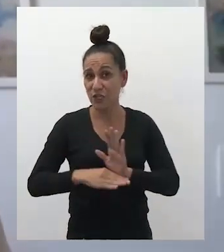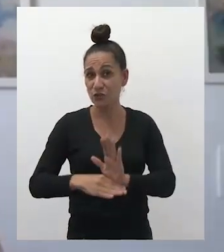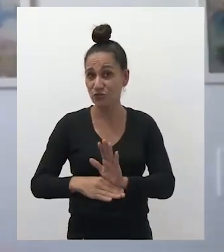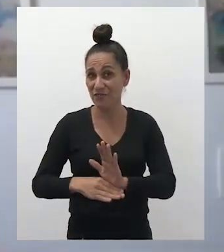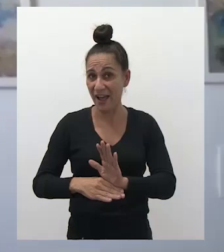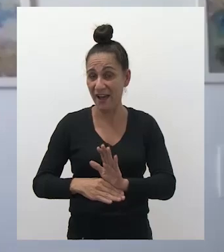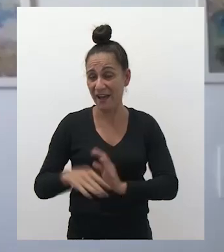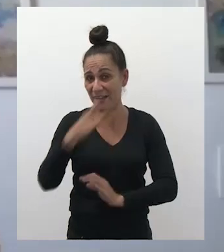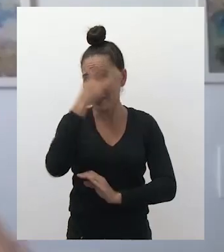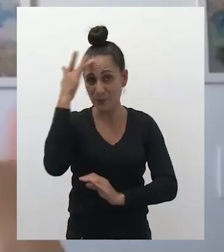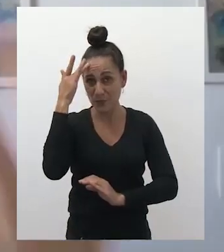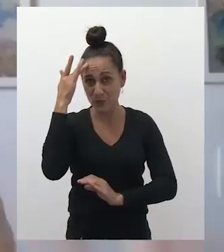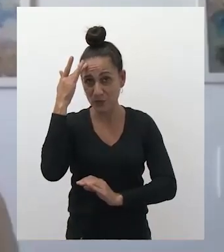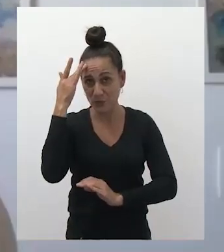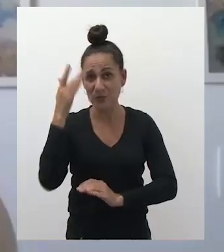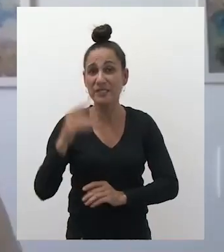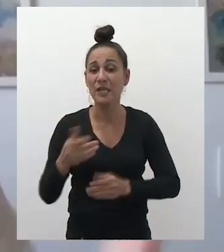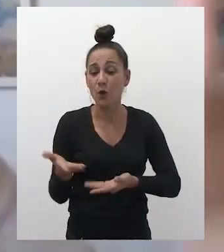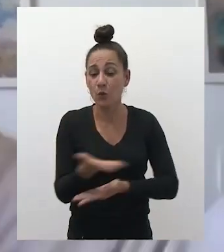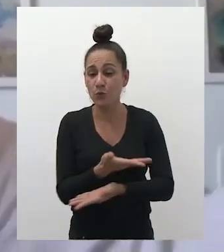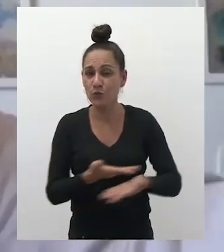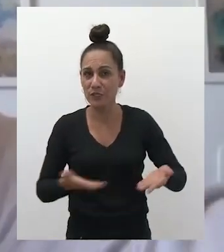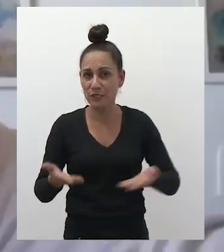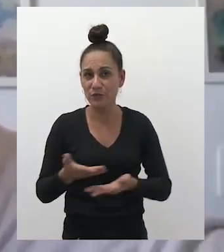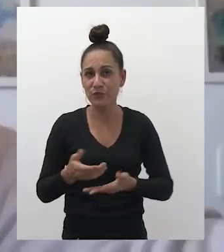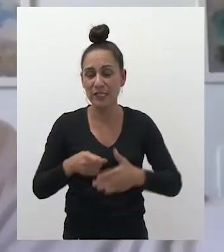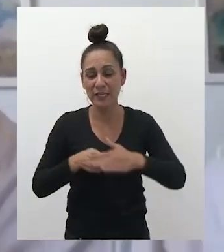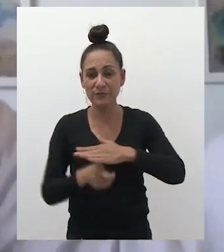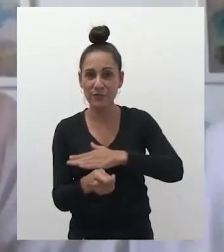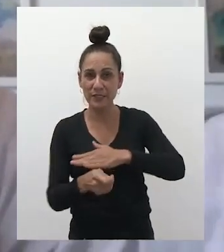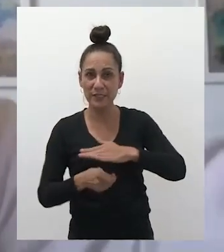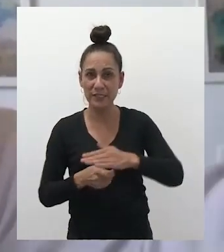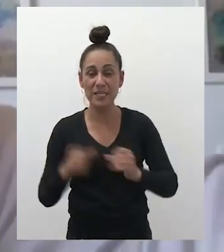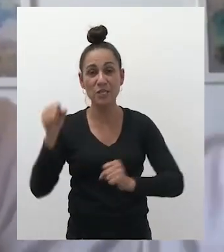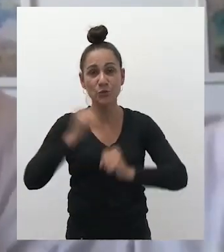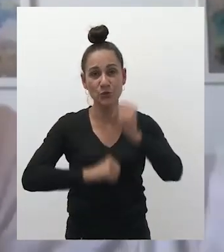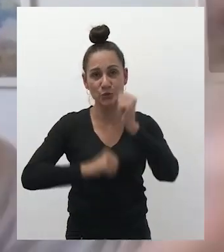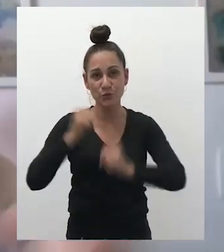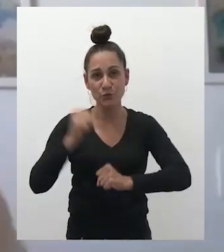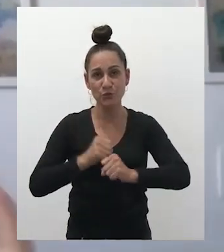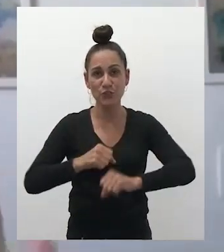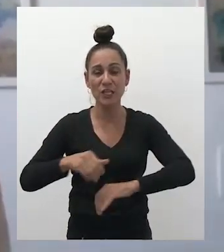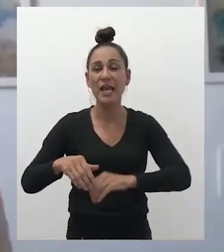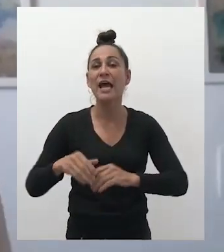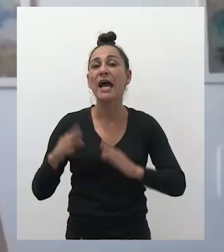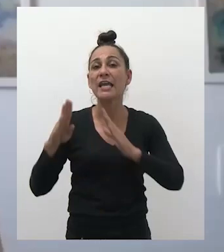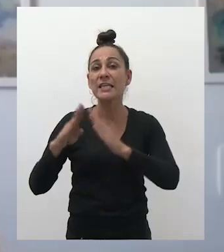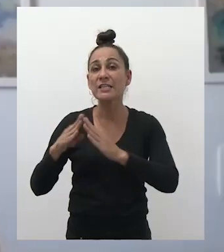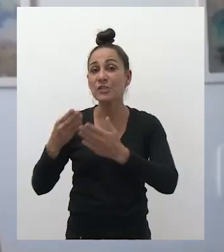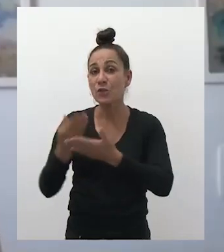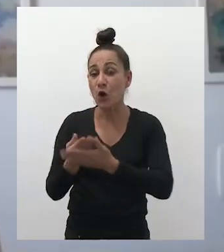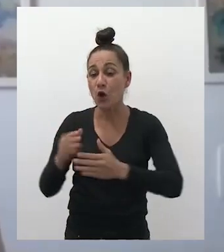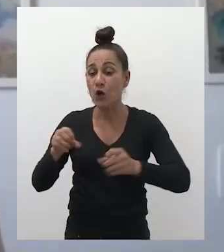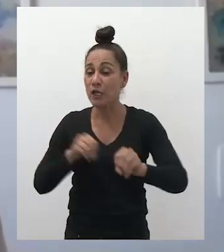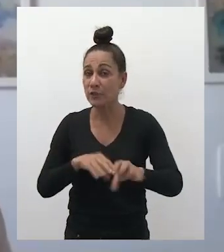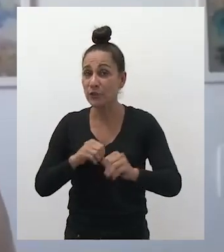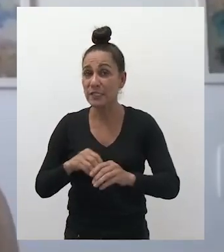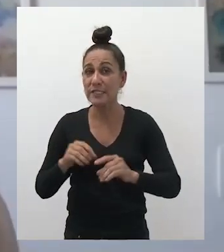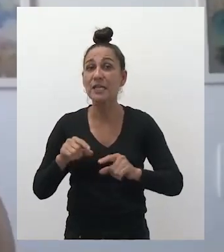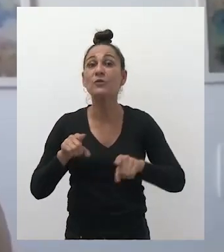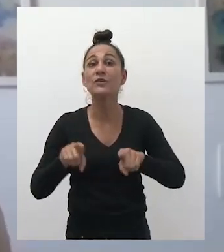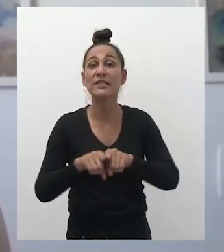Transferência de tecnologia, investimento em indústria, saneamento, educação, clima. Direito